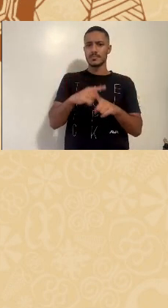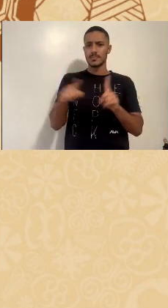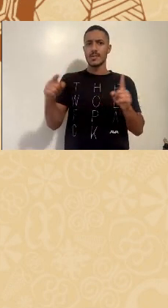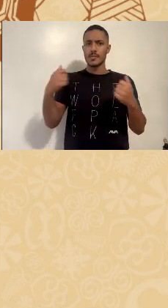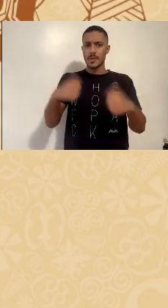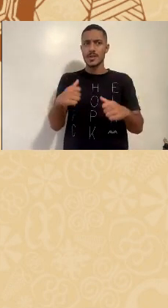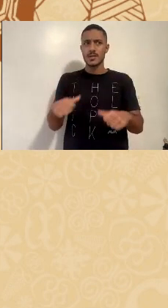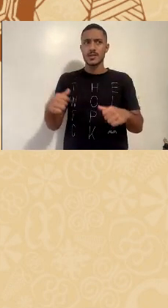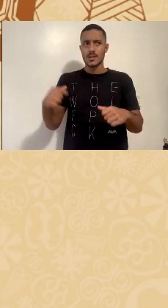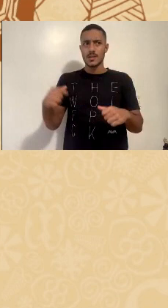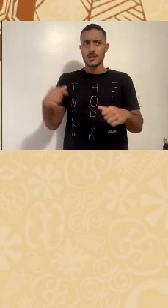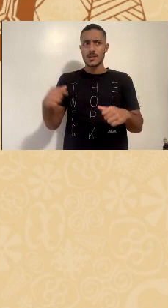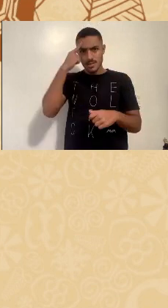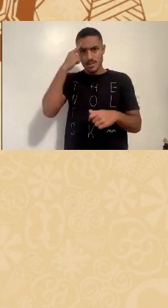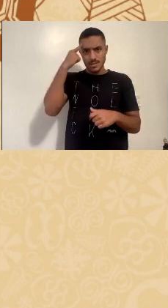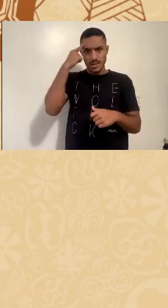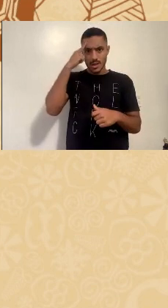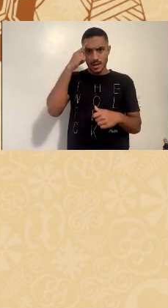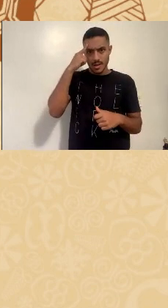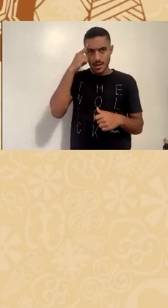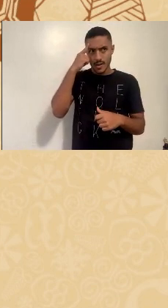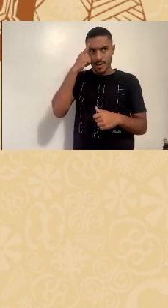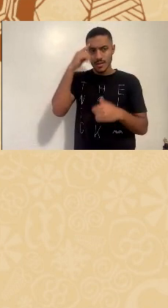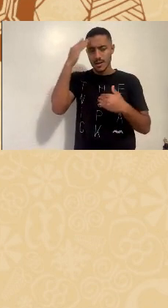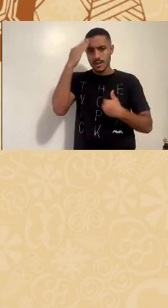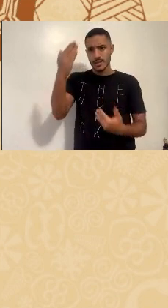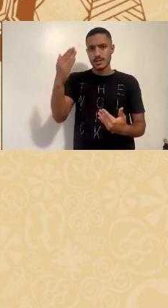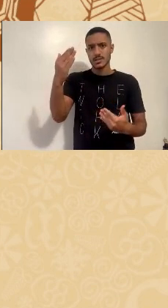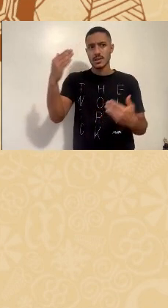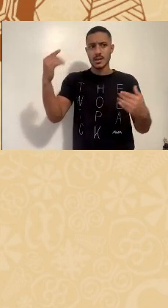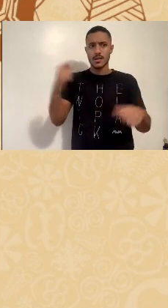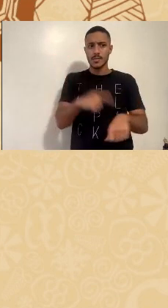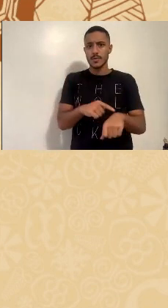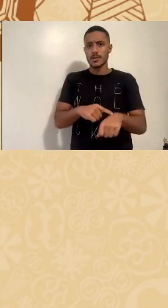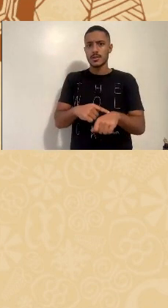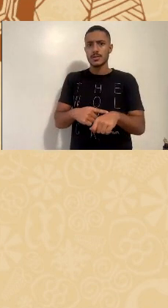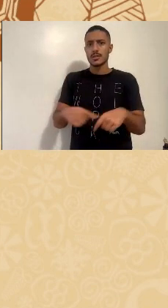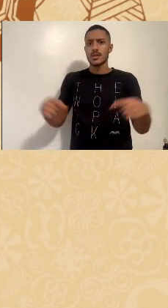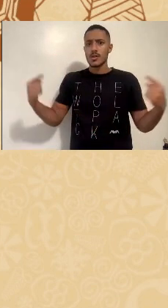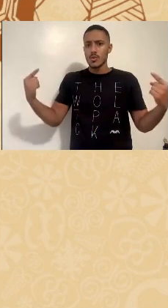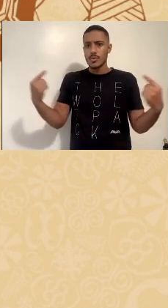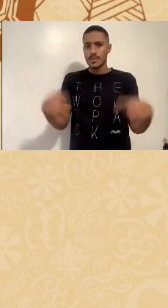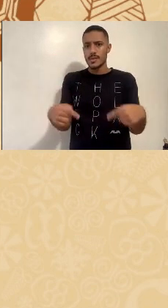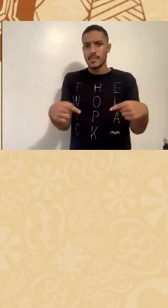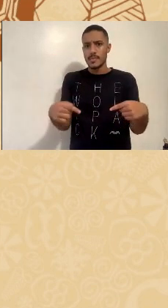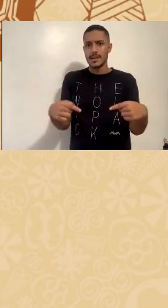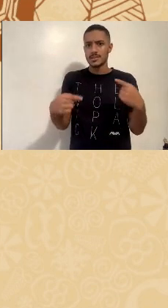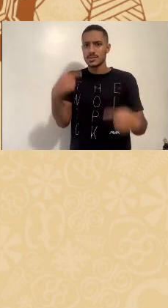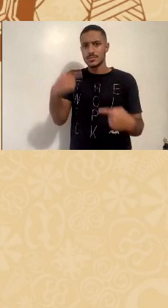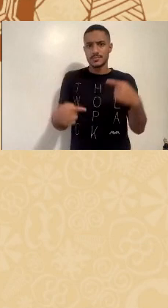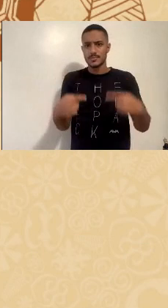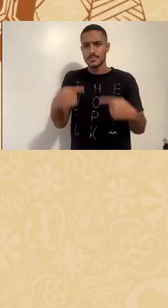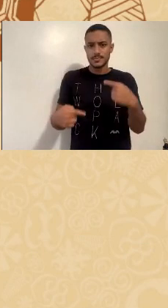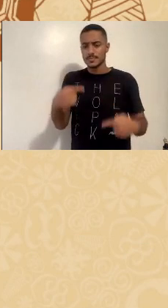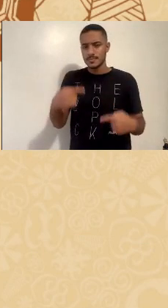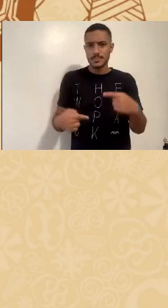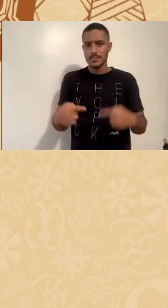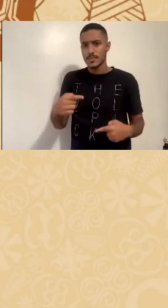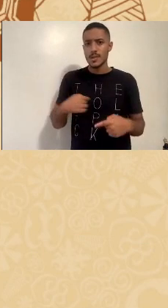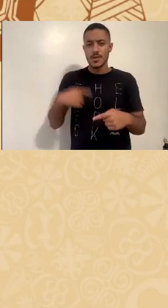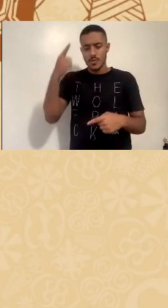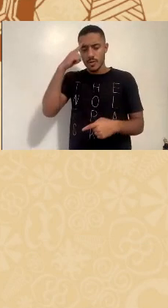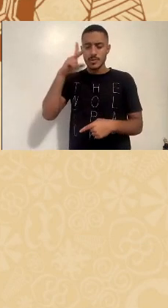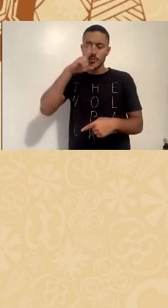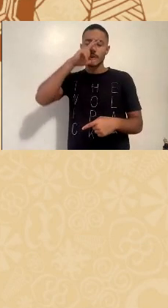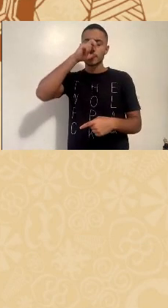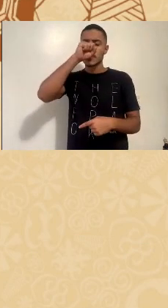queria agradecer muito a oportunidade e dizer que estamos pensando muito fortemente sobre como passar isso aqui